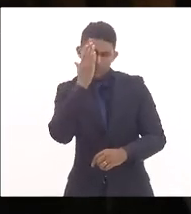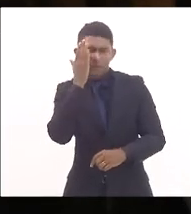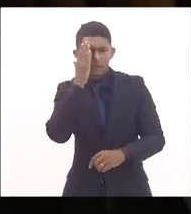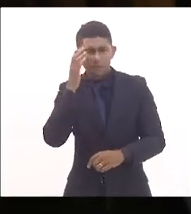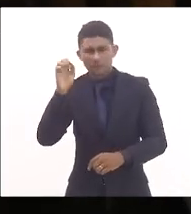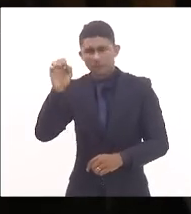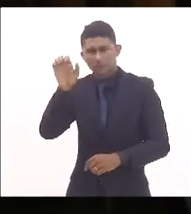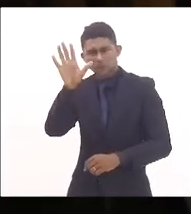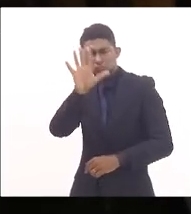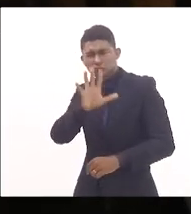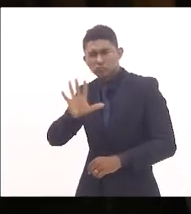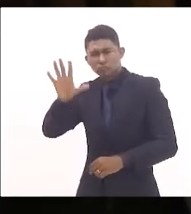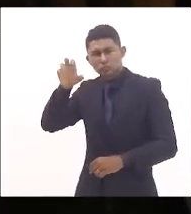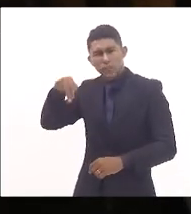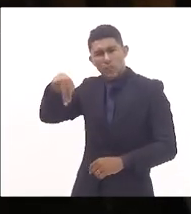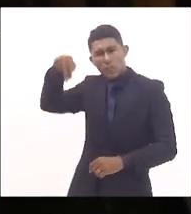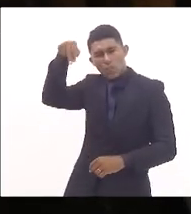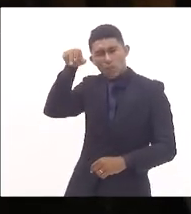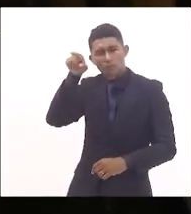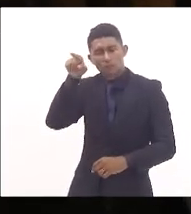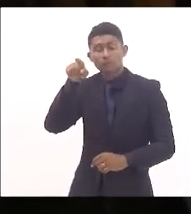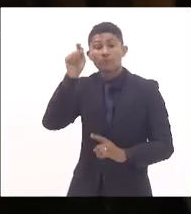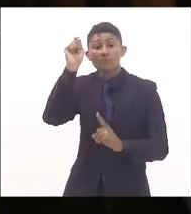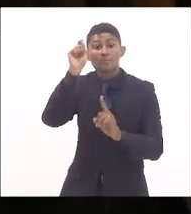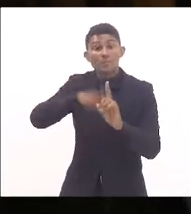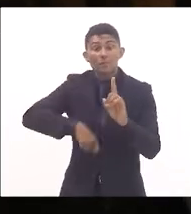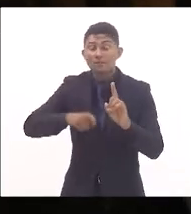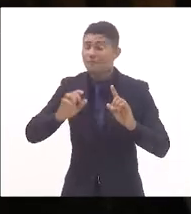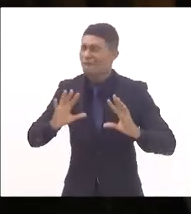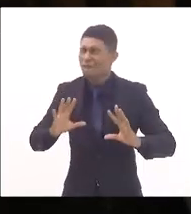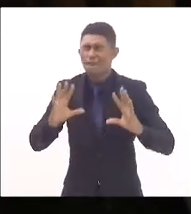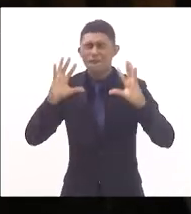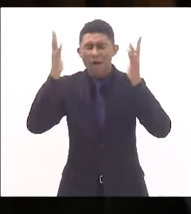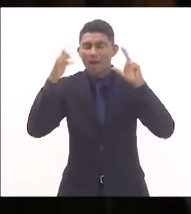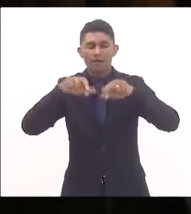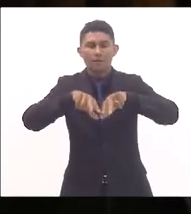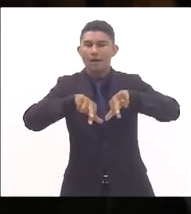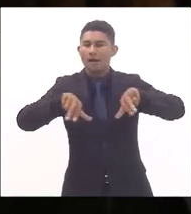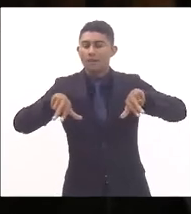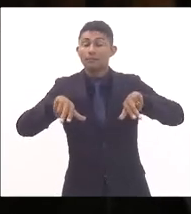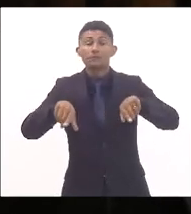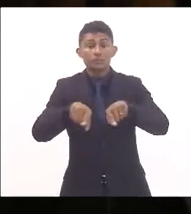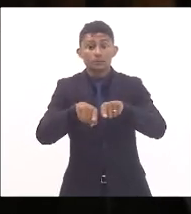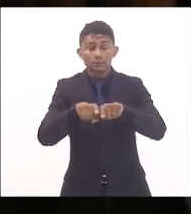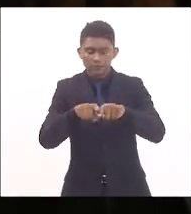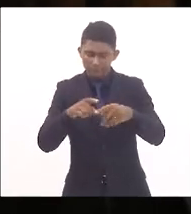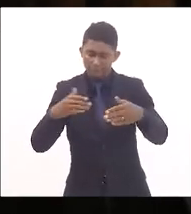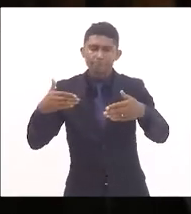brasileiro, este é o mês de mais festas, em vésperas de eleição.